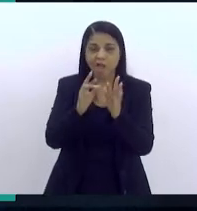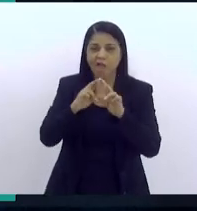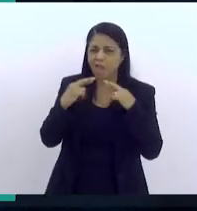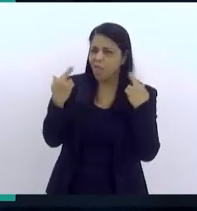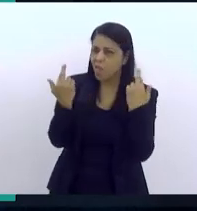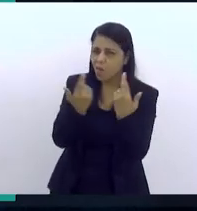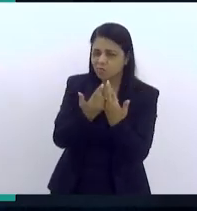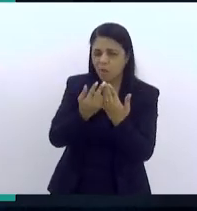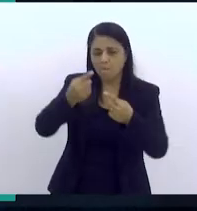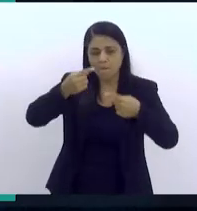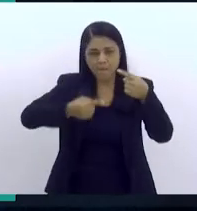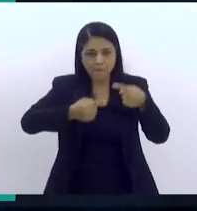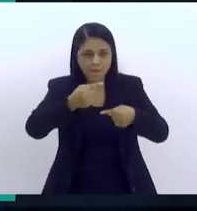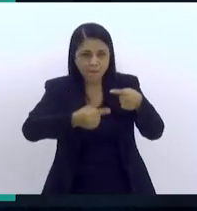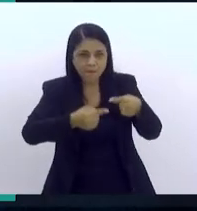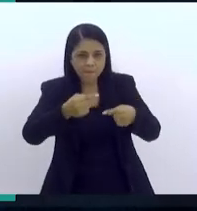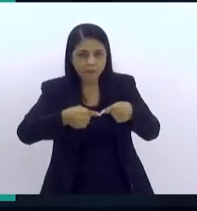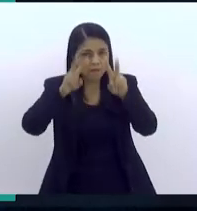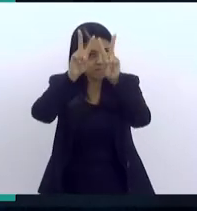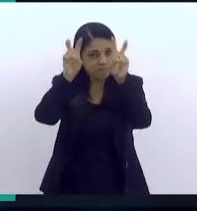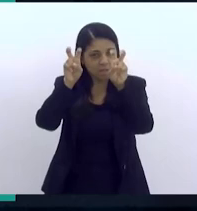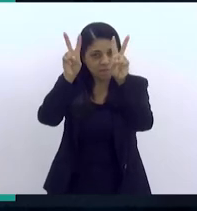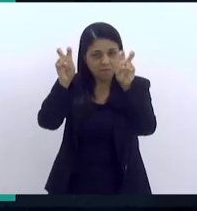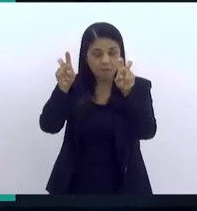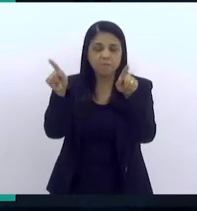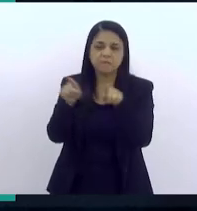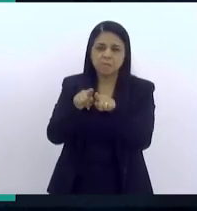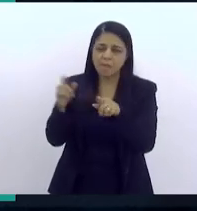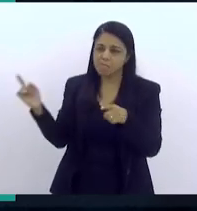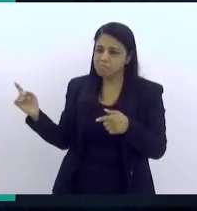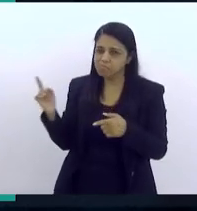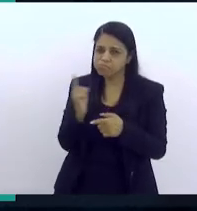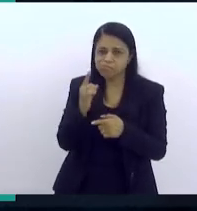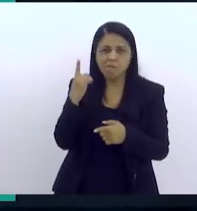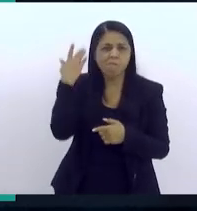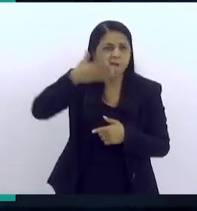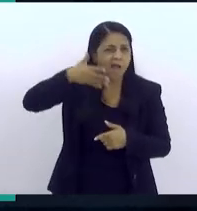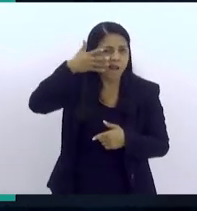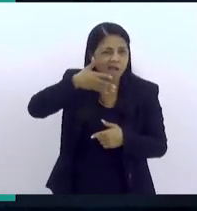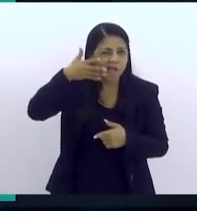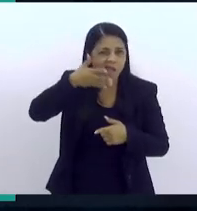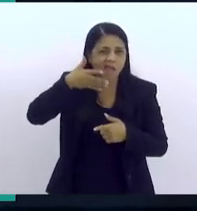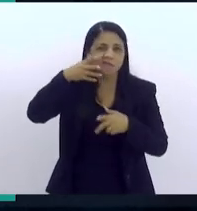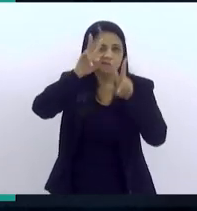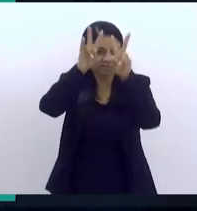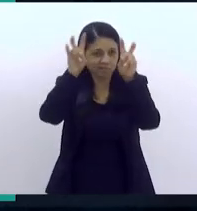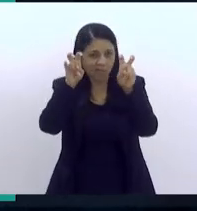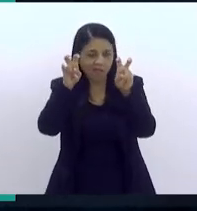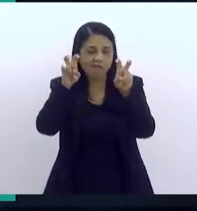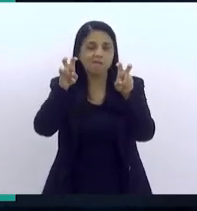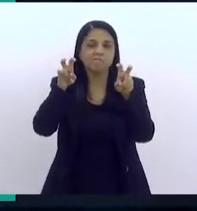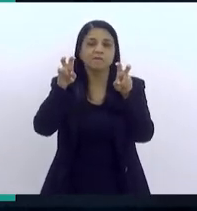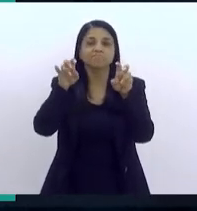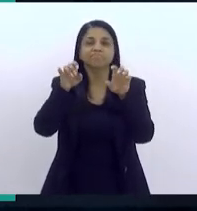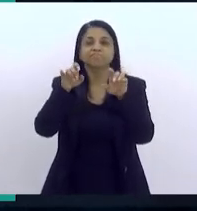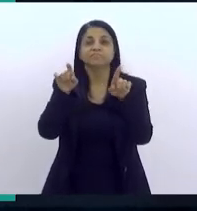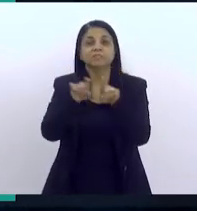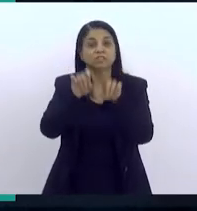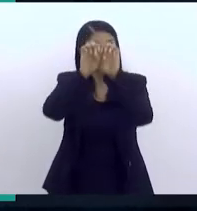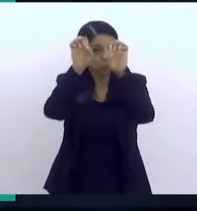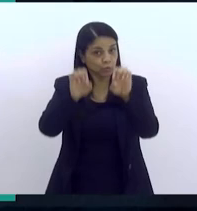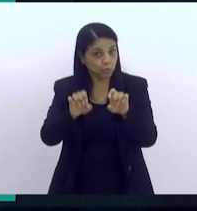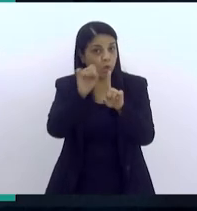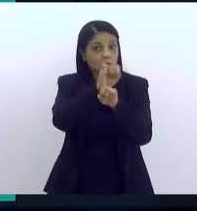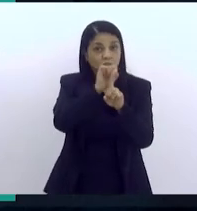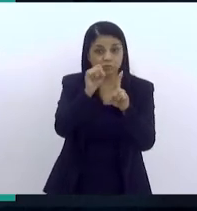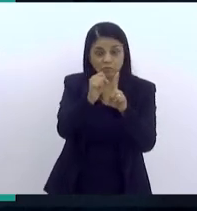o assunto levando especialistas para falar sobre esse problema e também sobre a estrutural e social